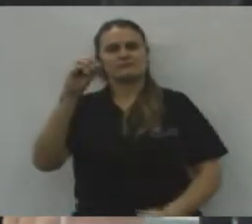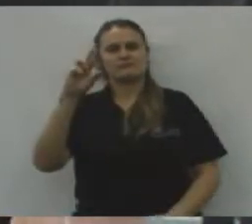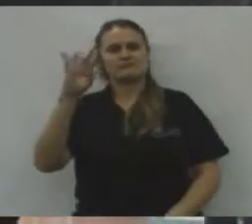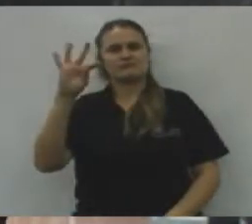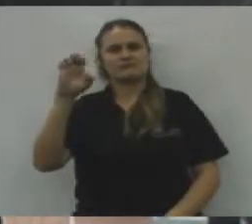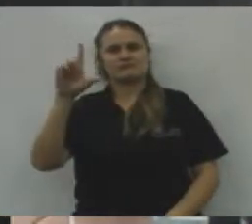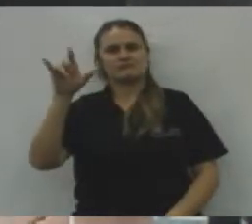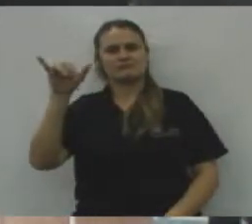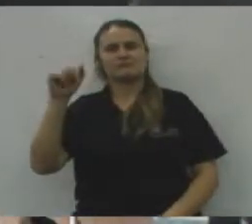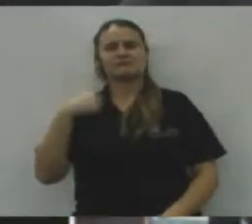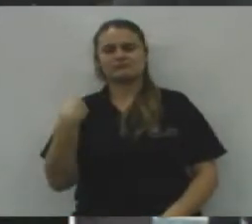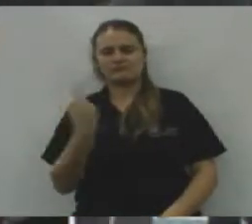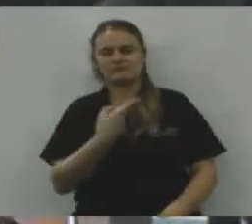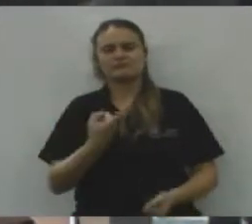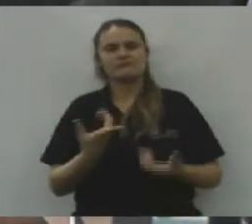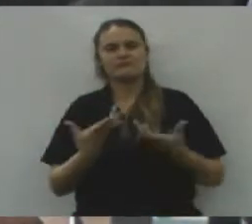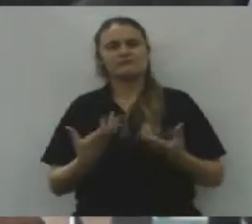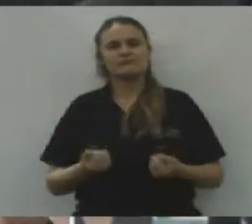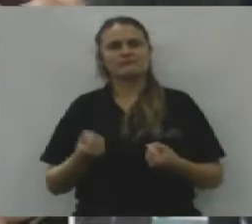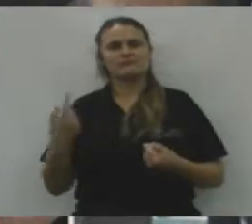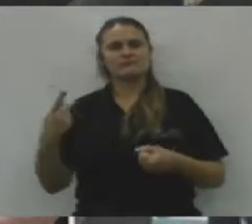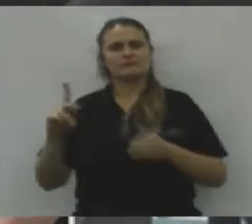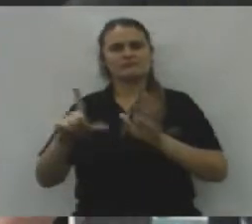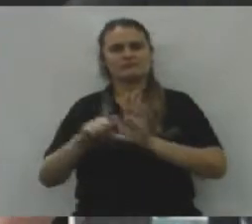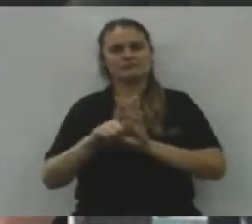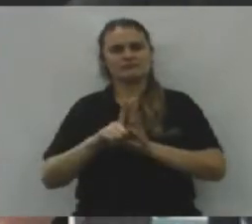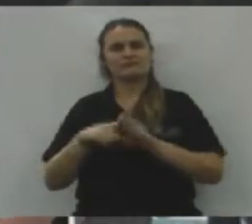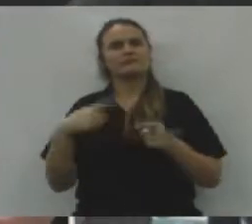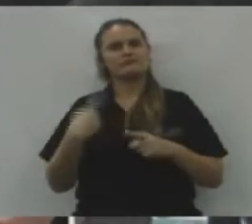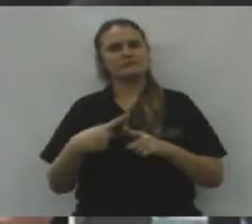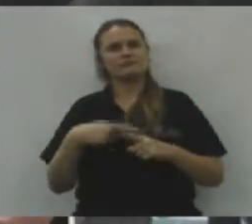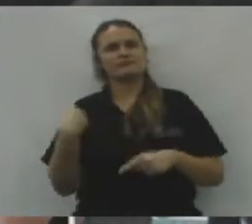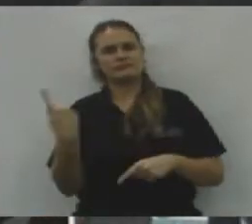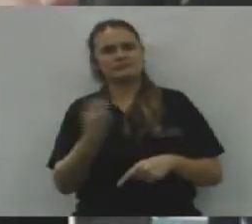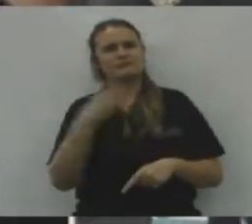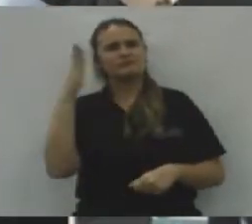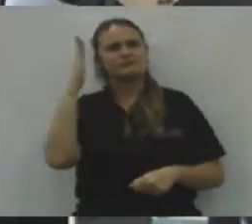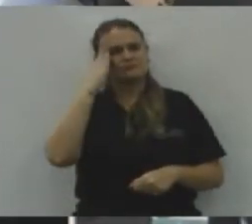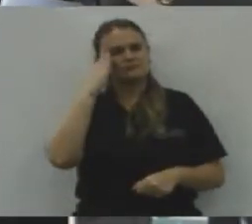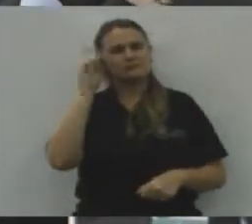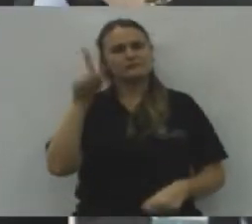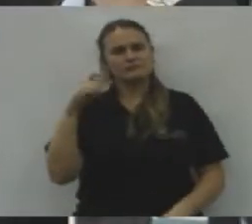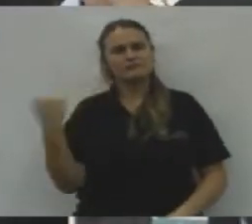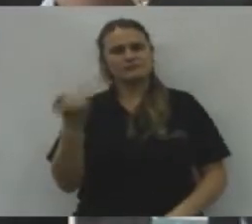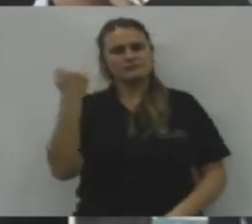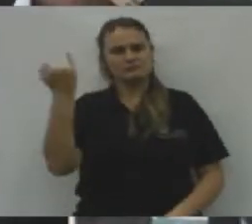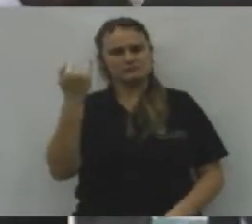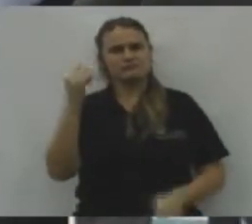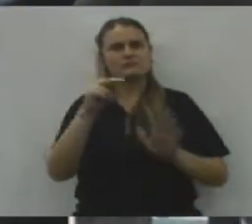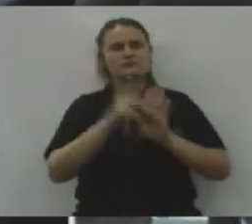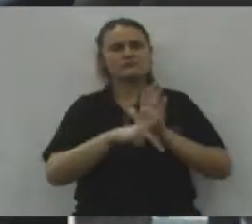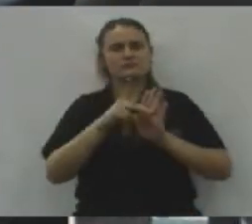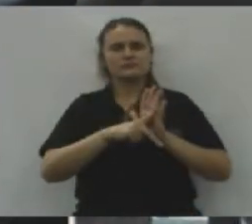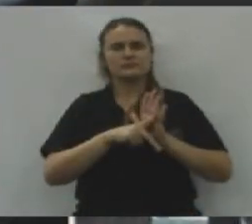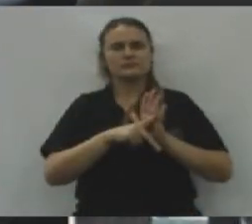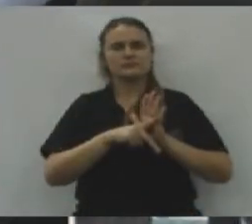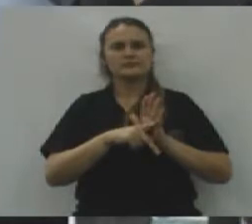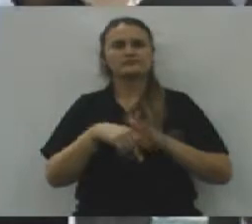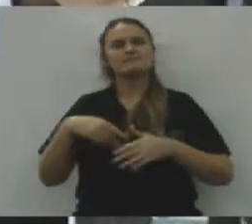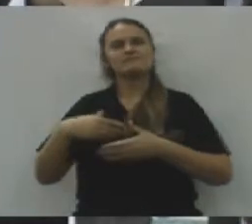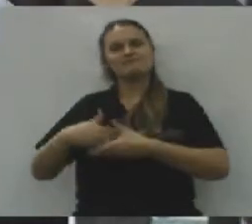o parecer favorável à sua lei, porque entendemos da importância desse grande projeto,